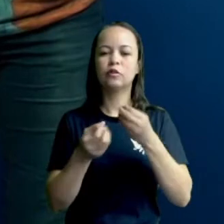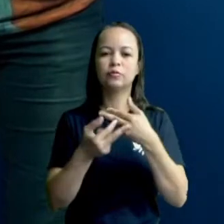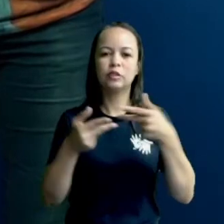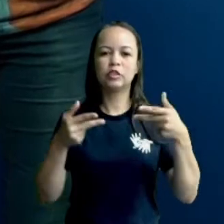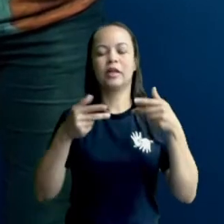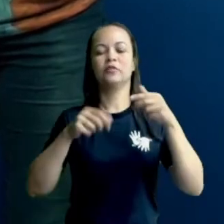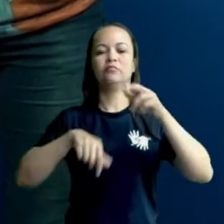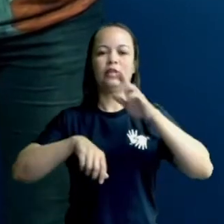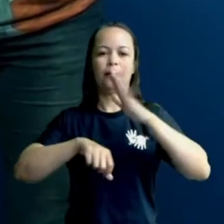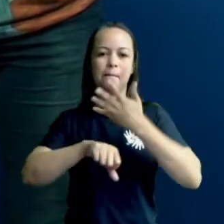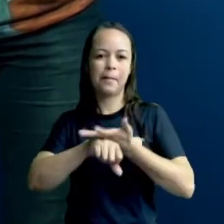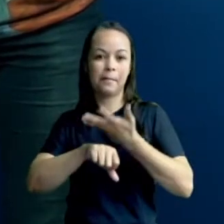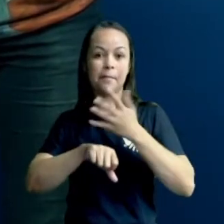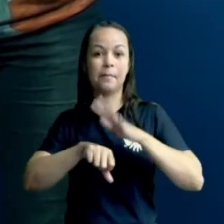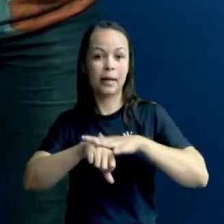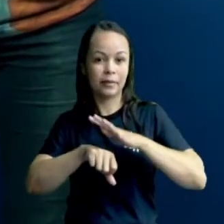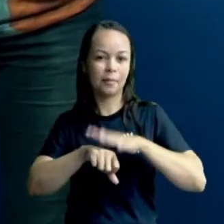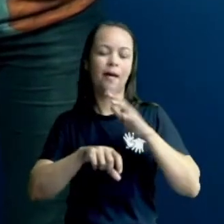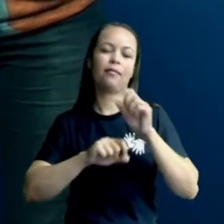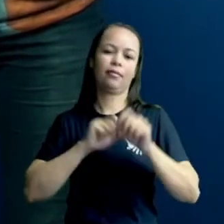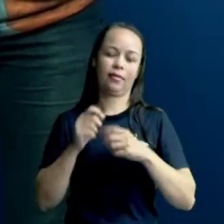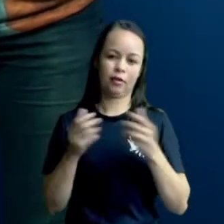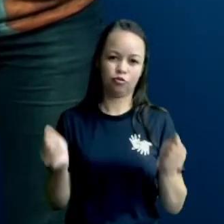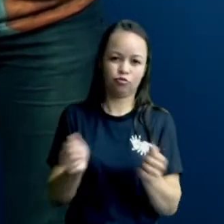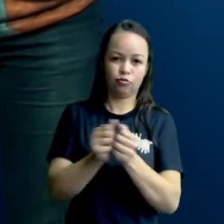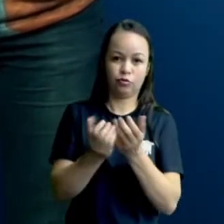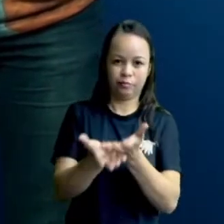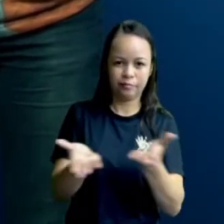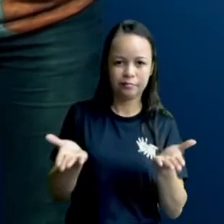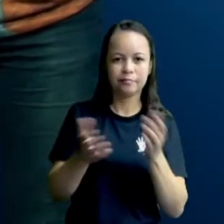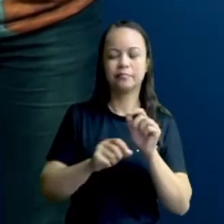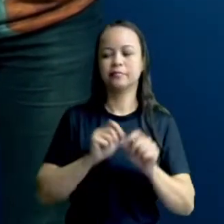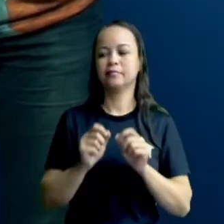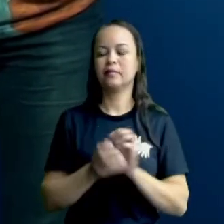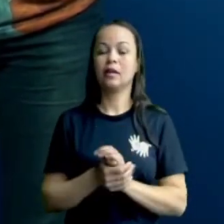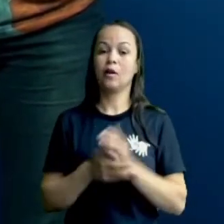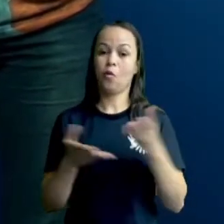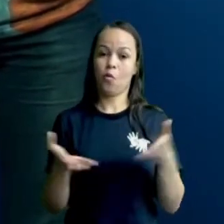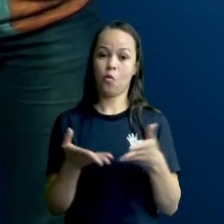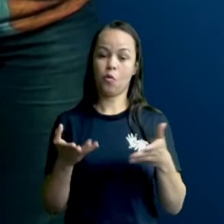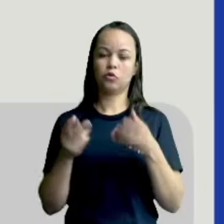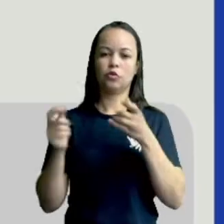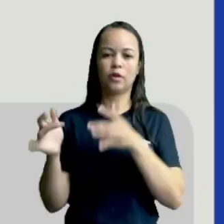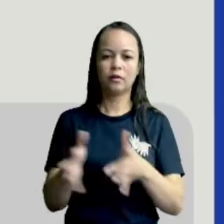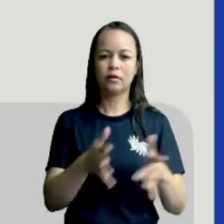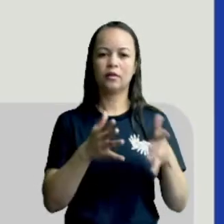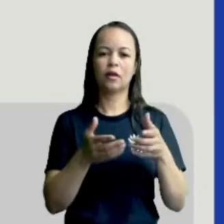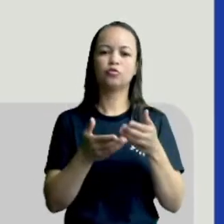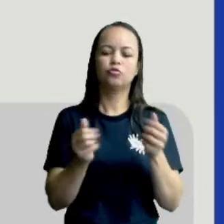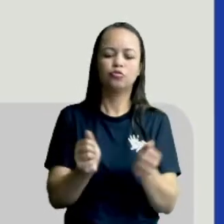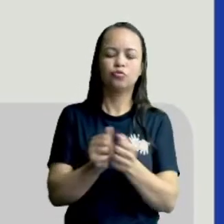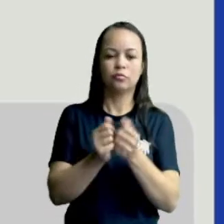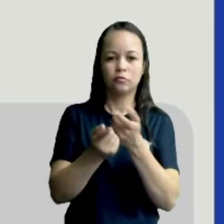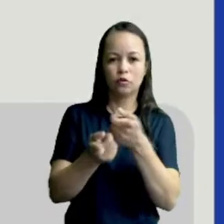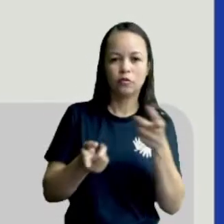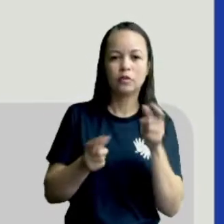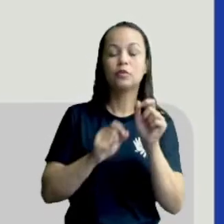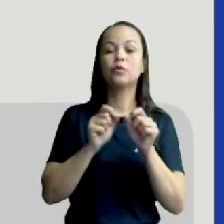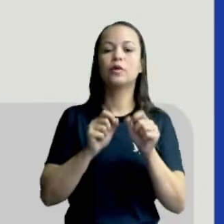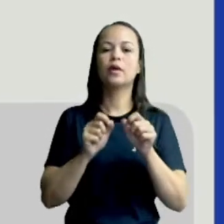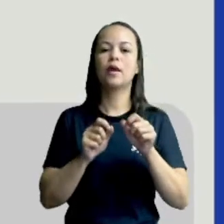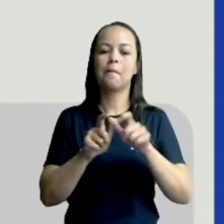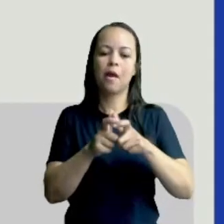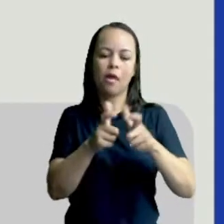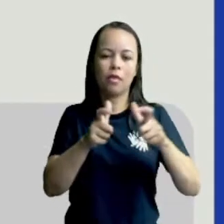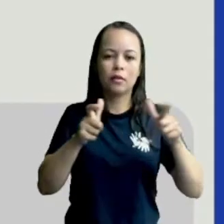Vamos lá? Vamos iniciar a nossa aula? Porque hoje eu quero tratar com vocês de medida de tempo, tá? Reconhecimento